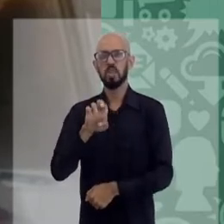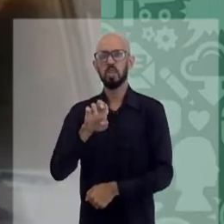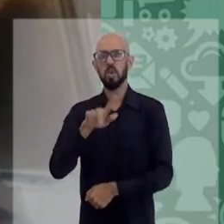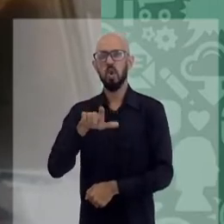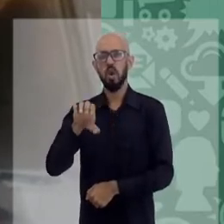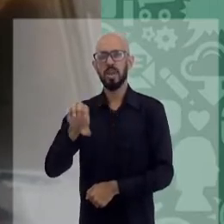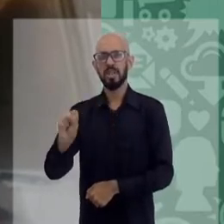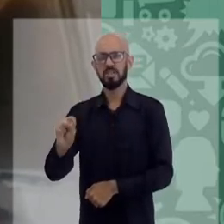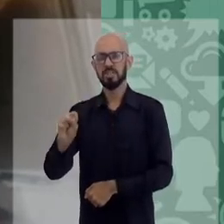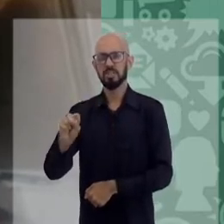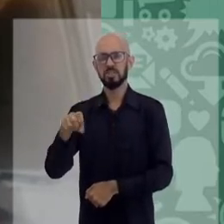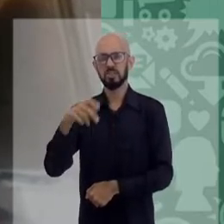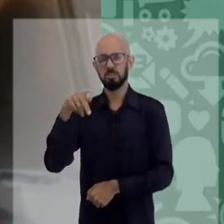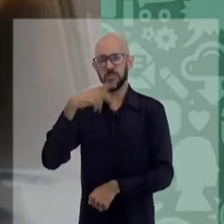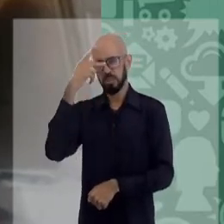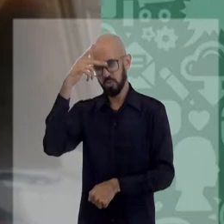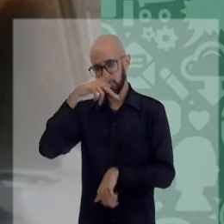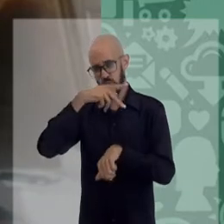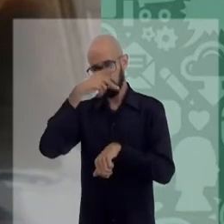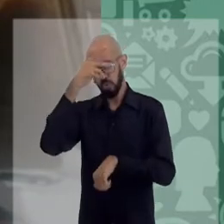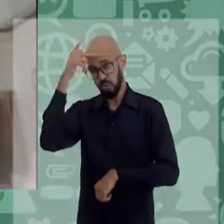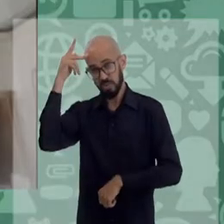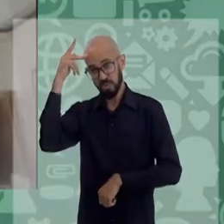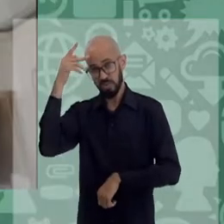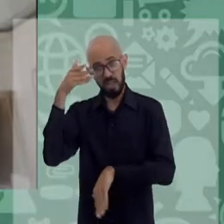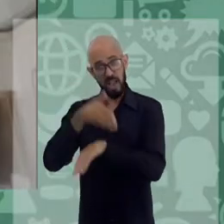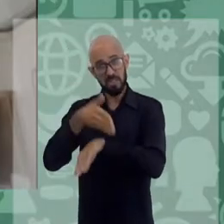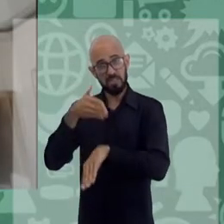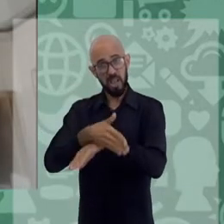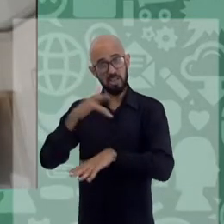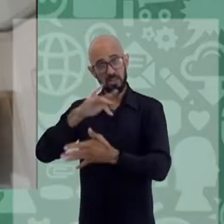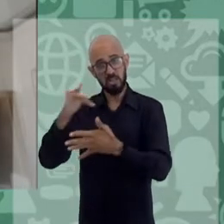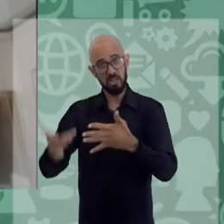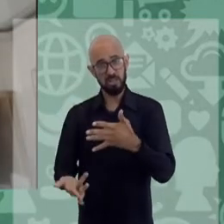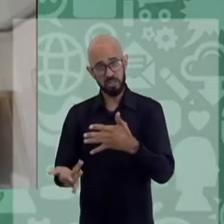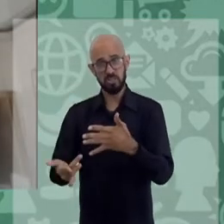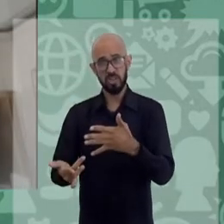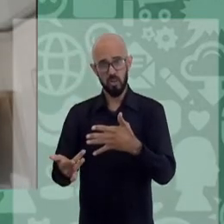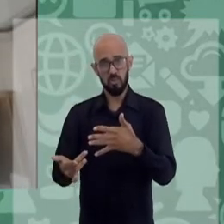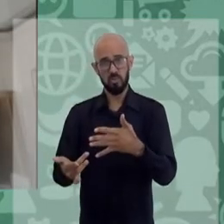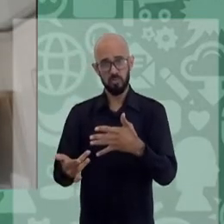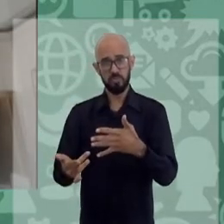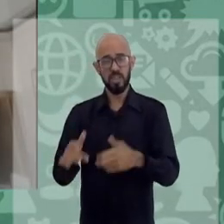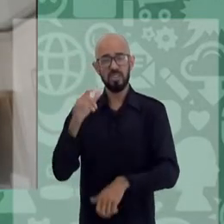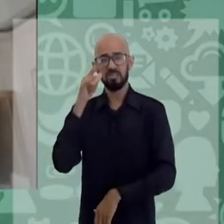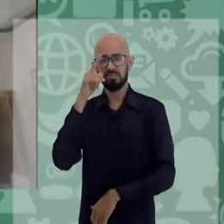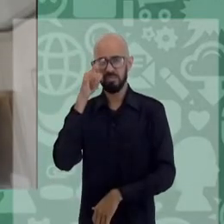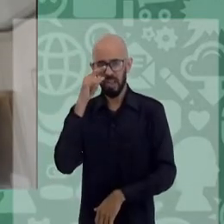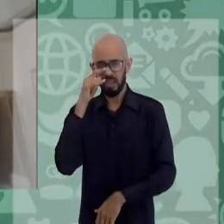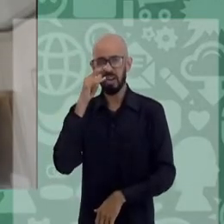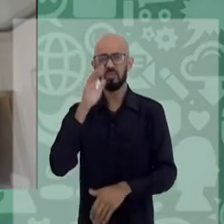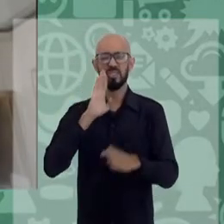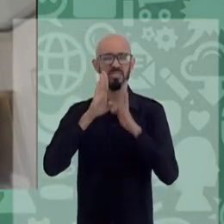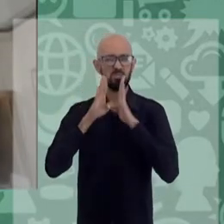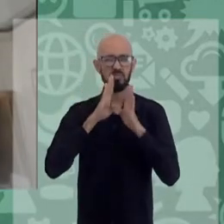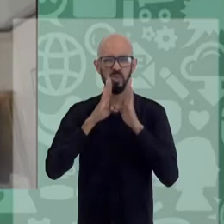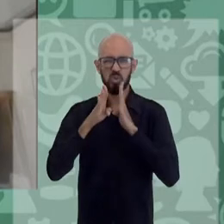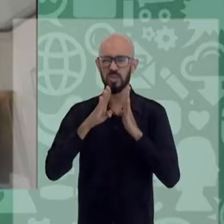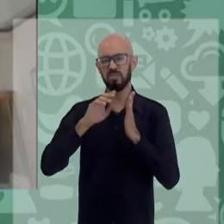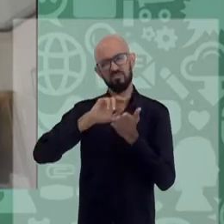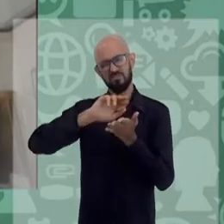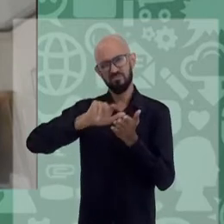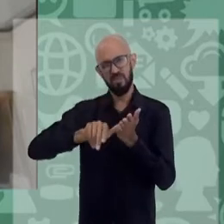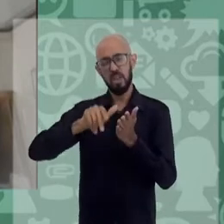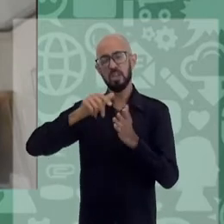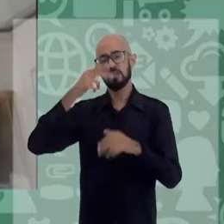que acessam diariamente as redes sociais. O Facebook tem 1 bilhão mais de usuários, o Instagram também. As pessoas